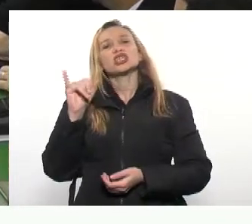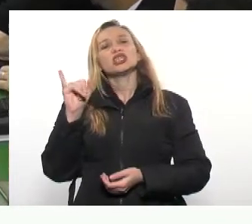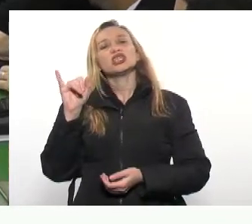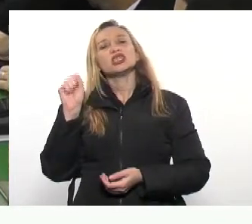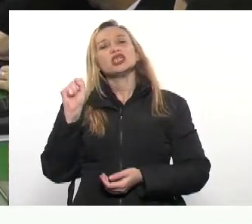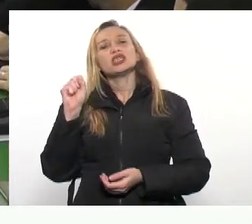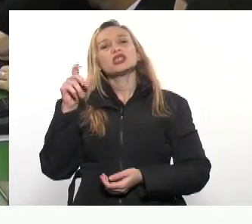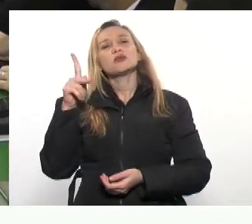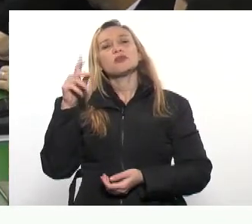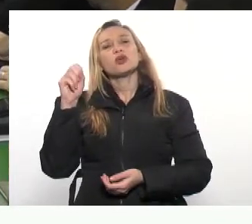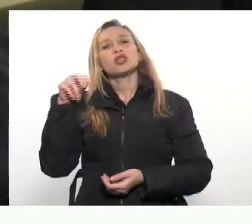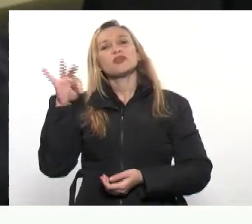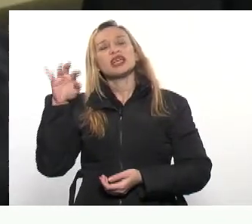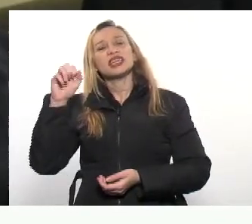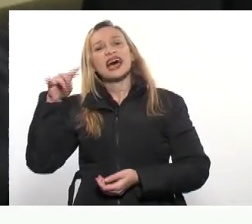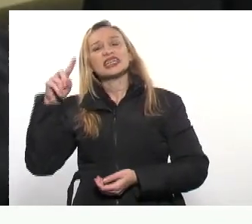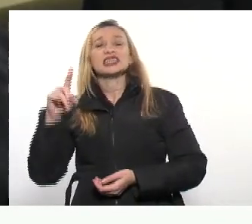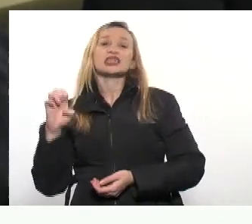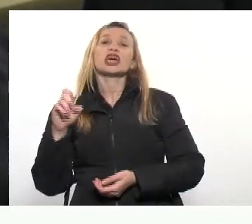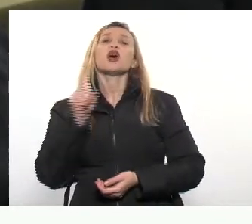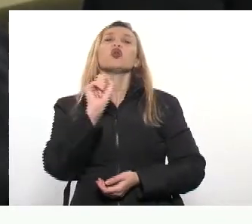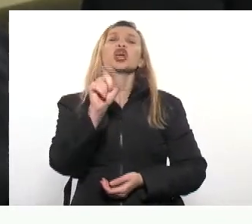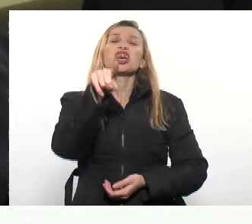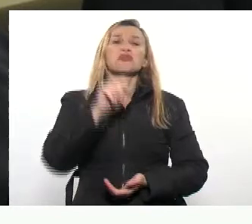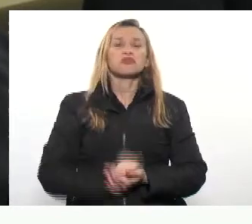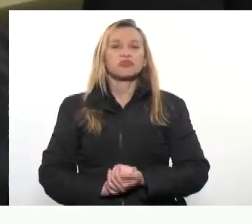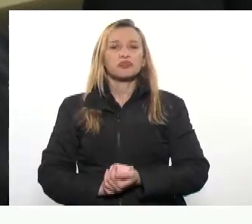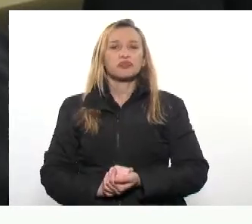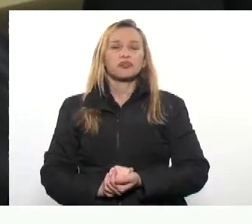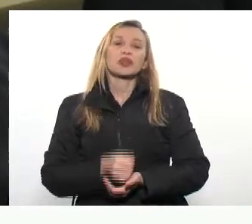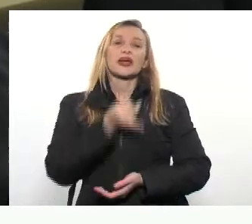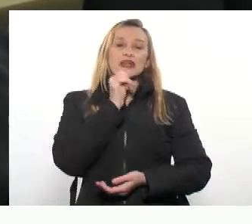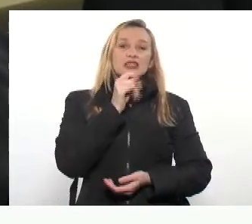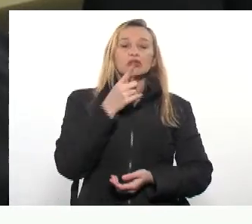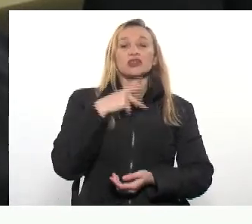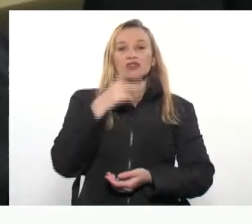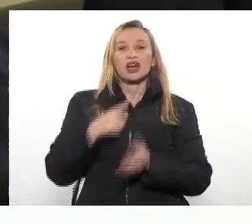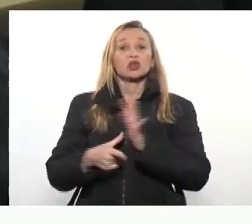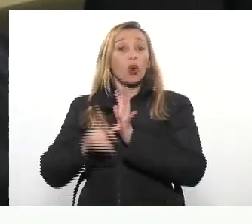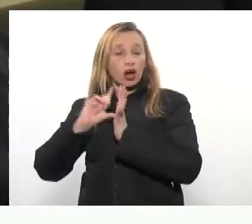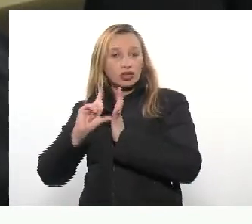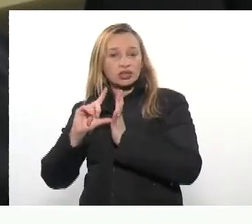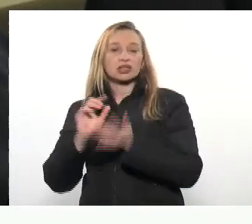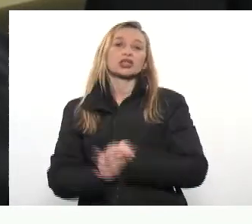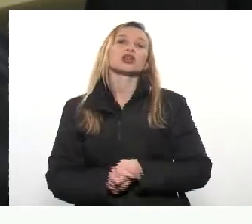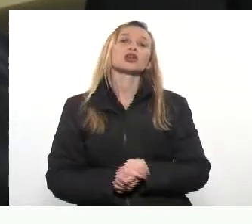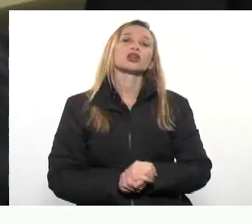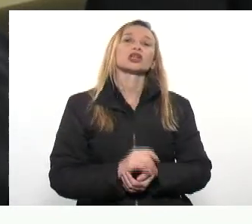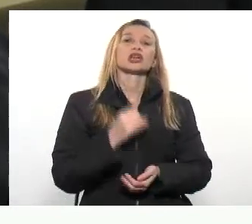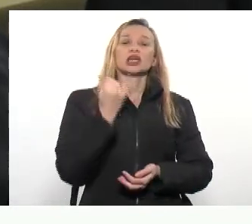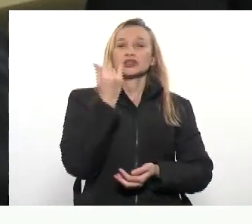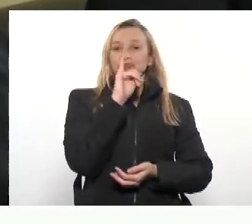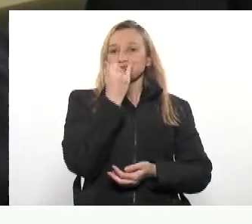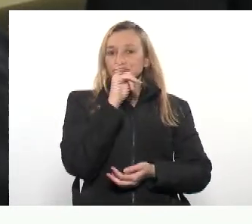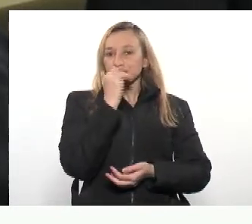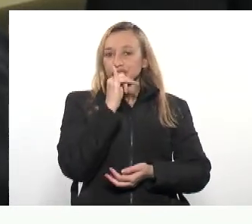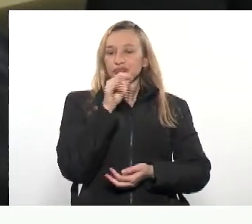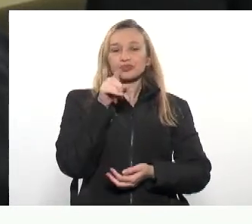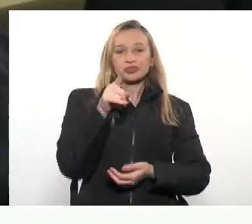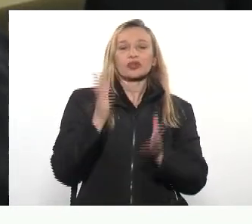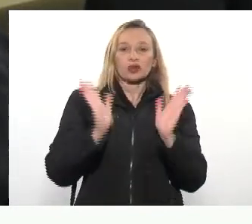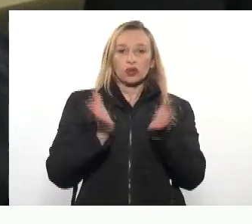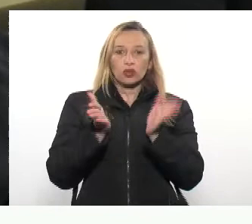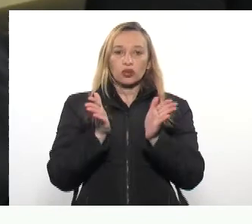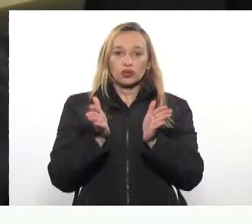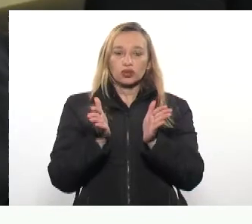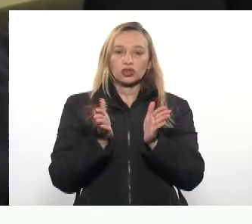quê? Exemplo exemplo, como o presidente tinha colocado antes, a exemplo do que existe na energia elétrica, você hoje a sala não